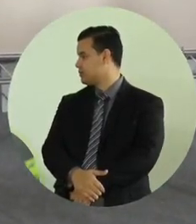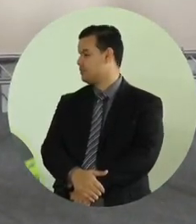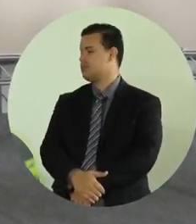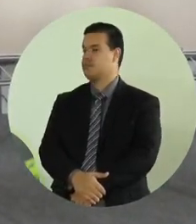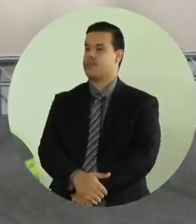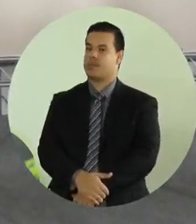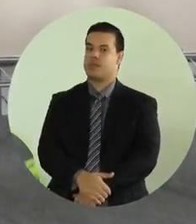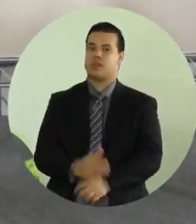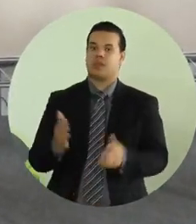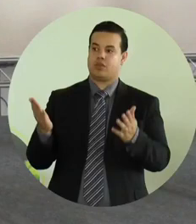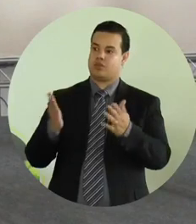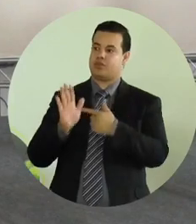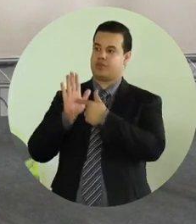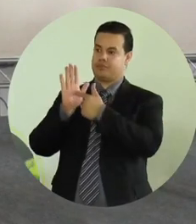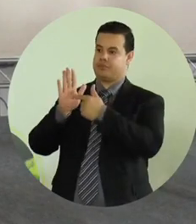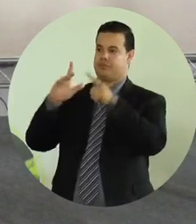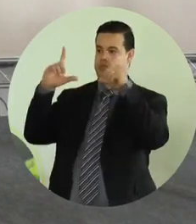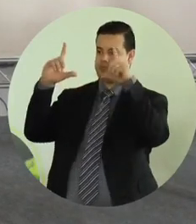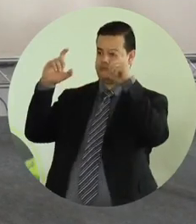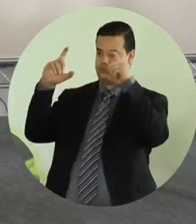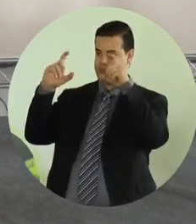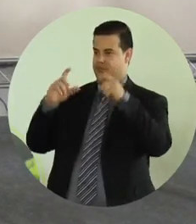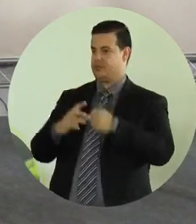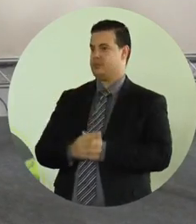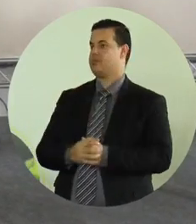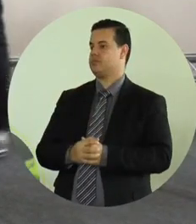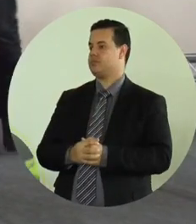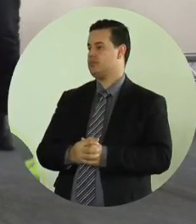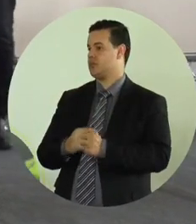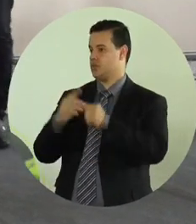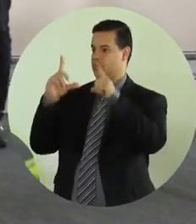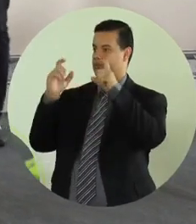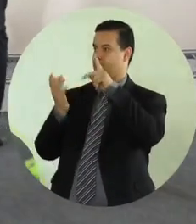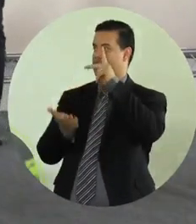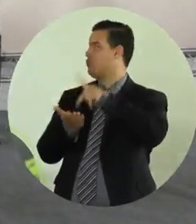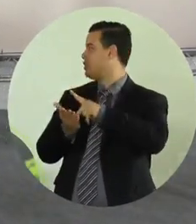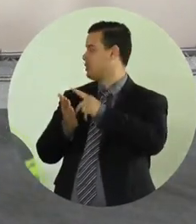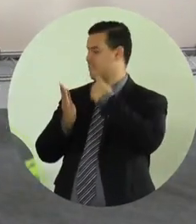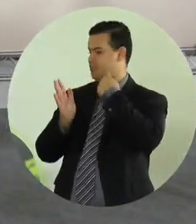Vamos então registrar esse momento, uma foto oficial.